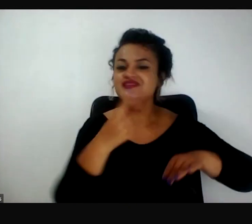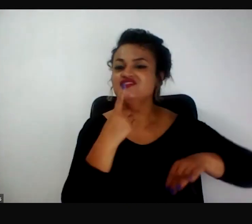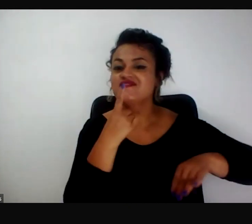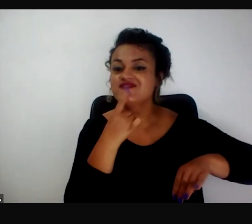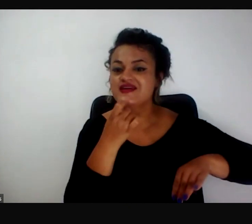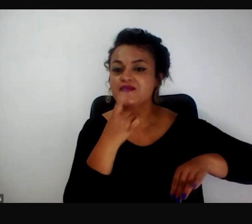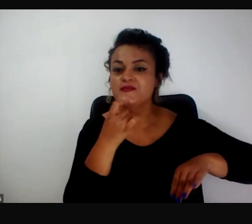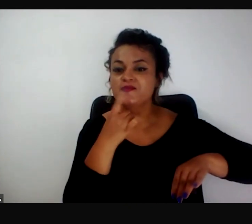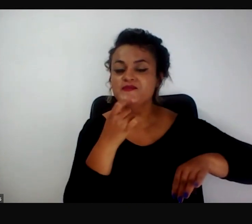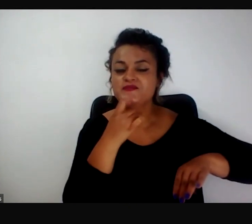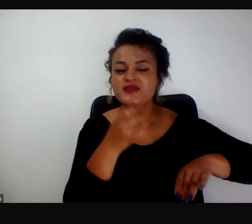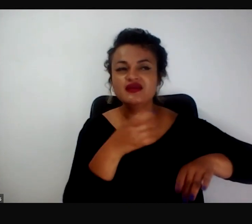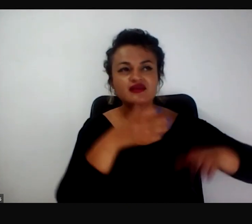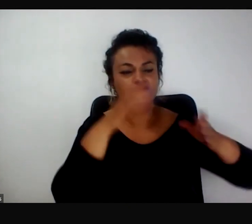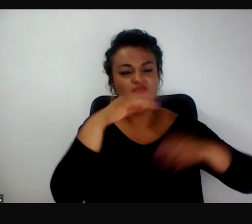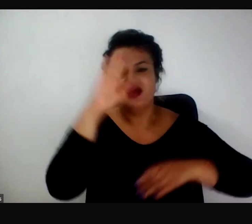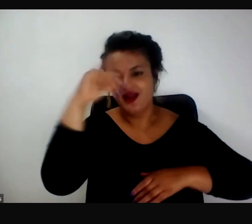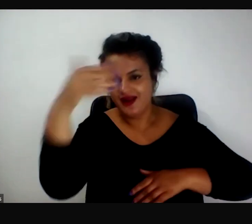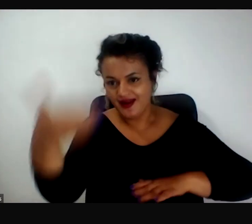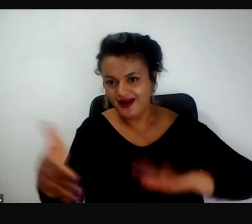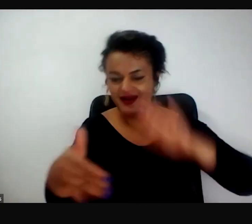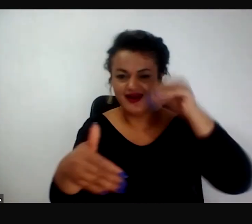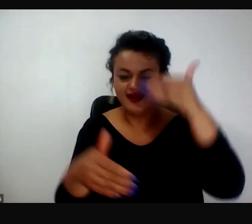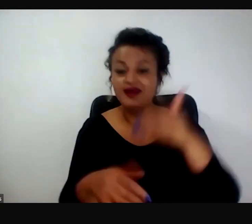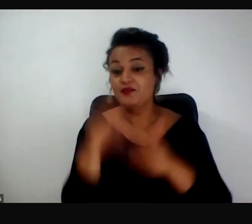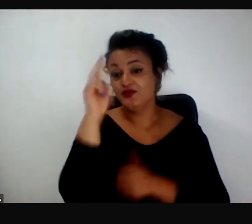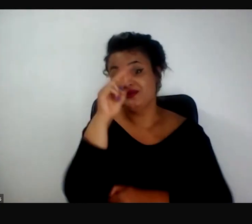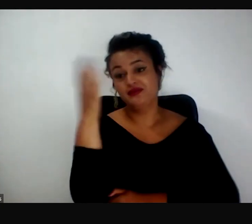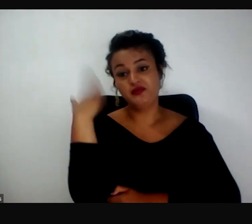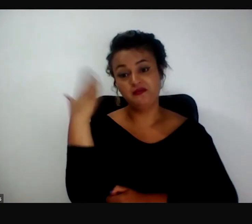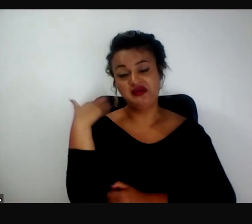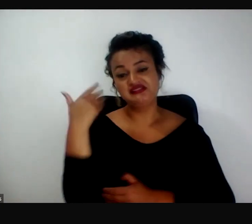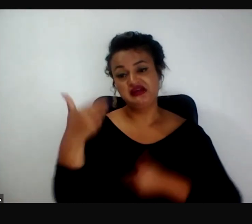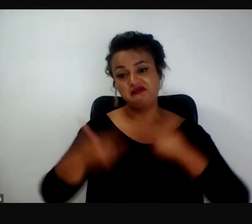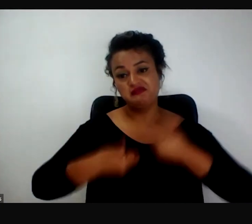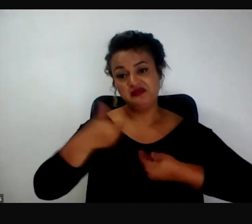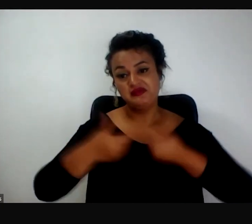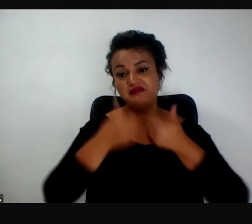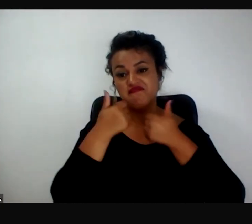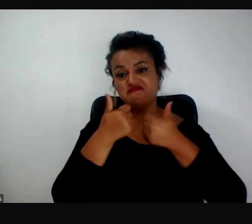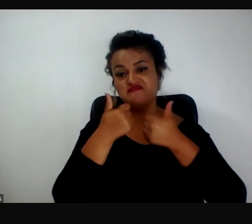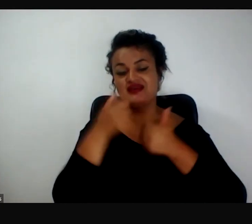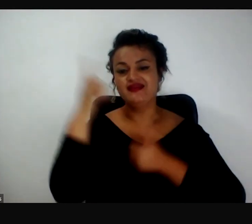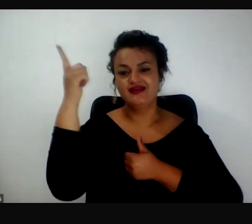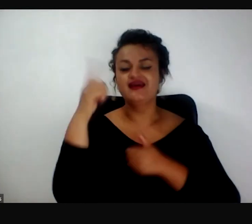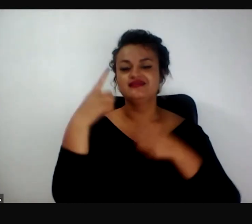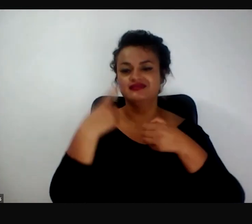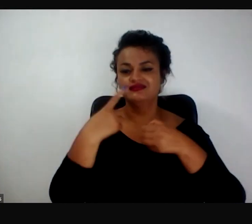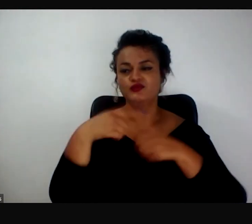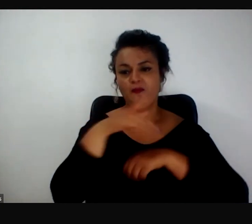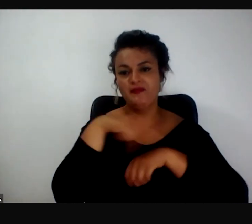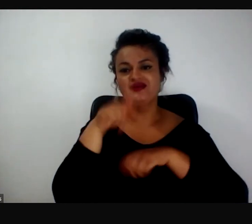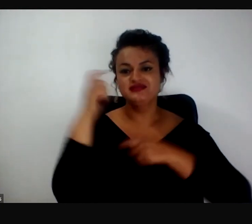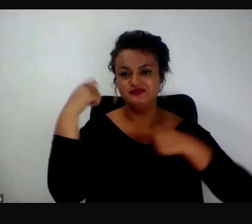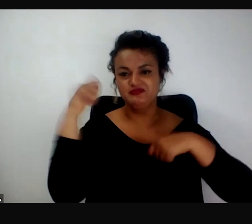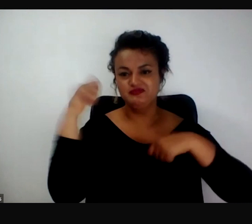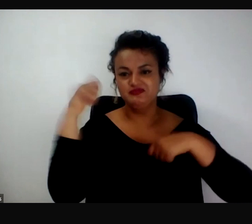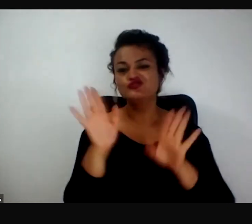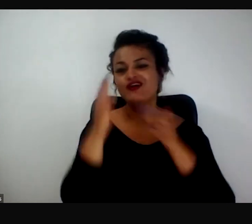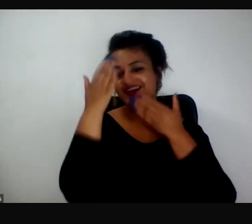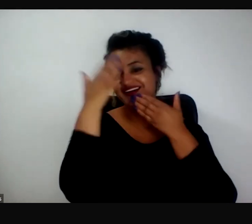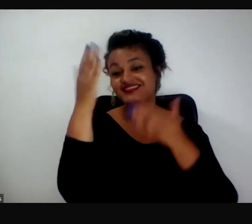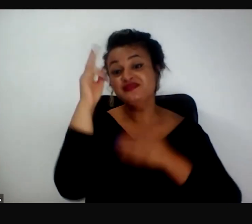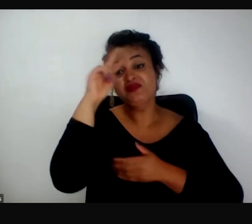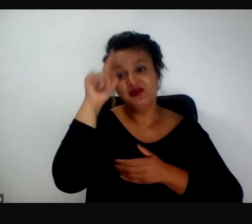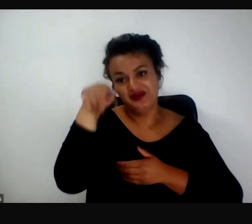sei o carinho e a gentileza que ele recebeu, com que ele recebeu os juízes federais do Brasil lá em Salamanca. Eu queria deixar registrado só esse agradecimento